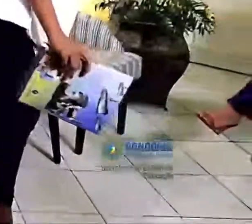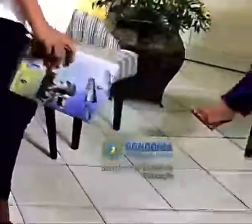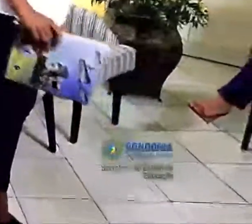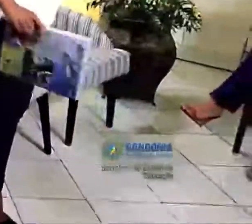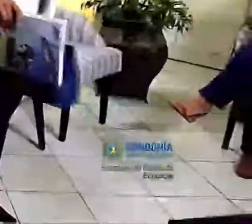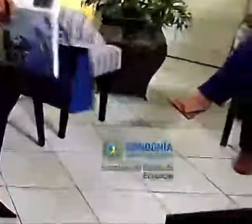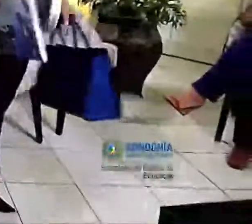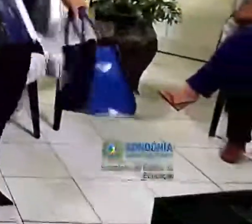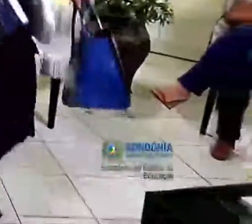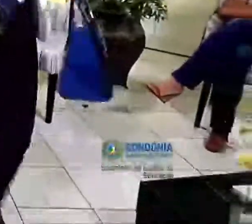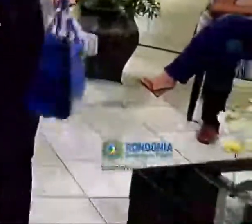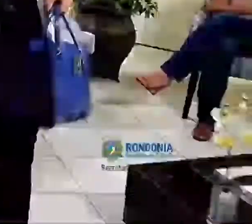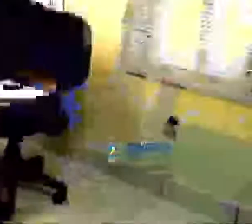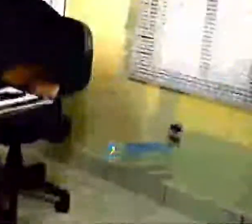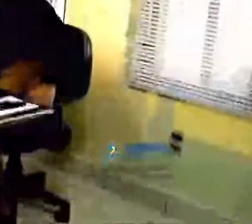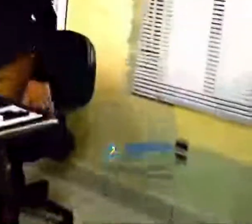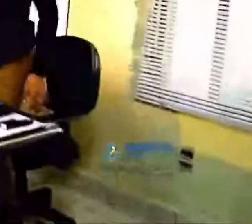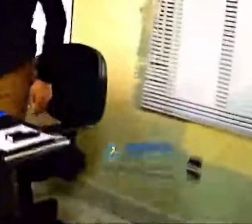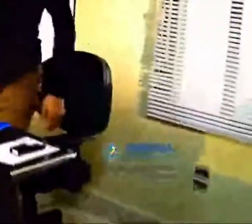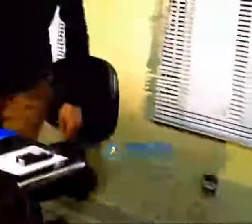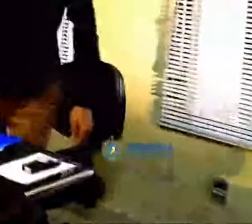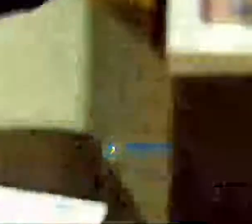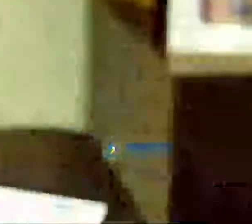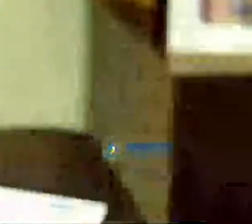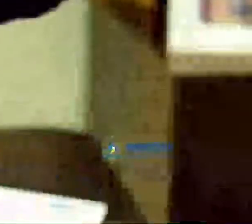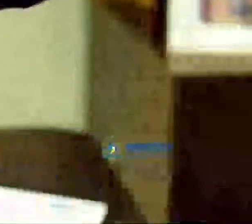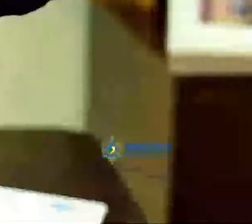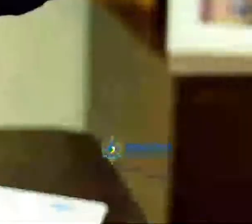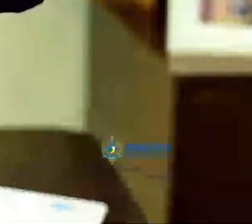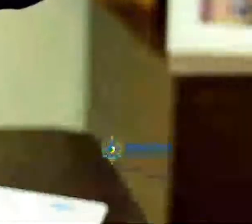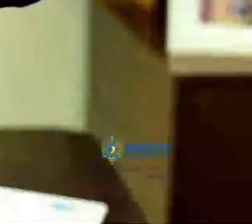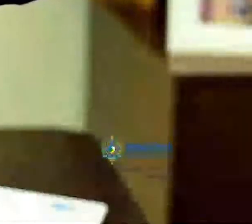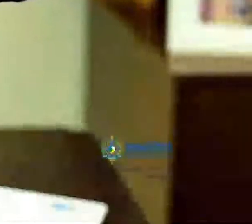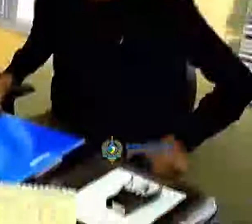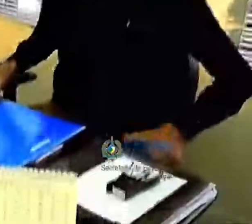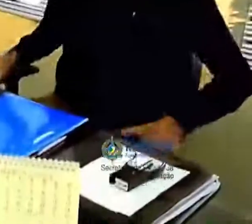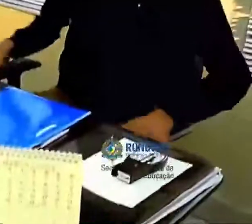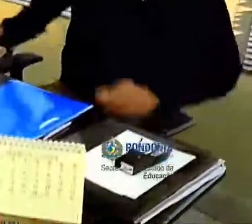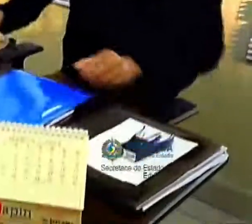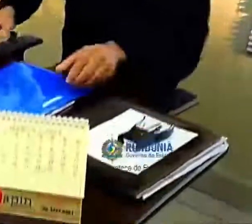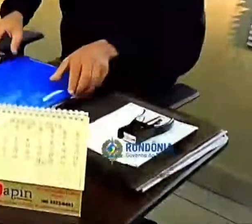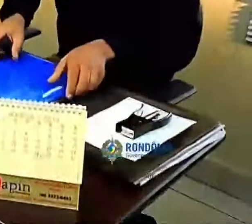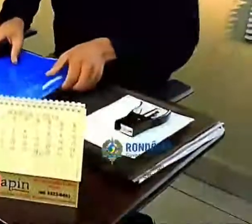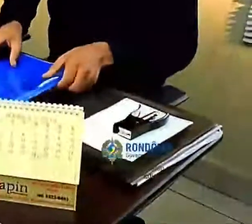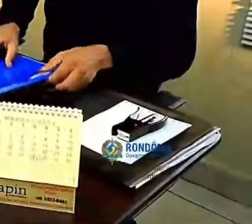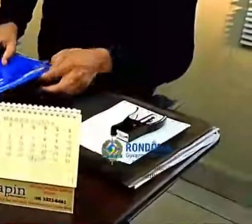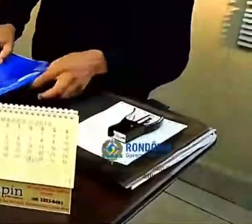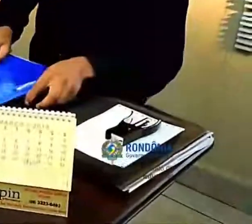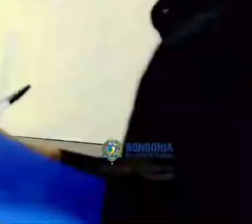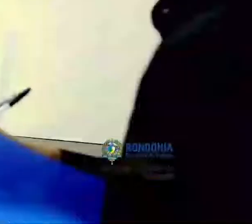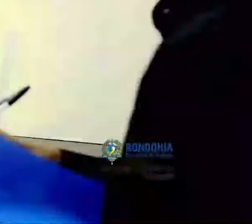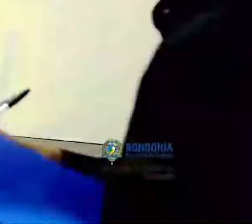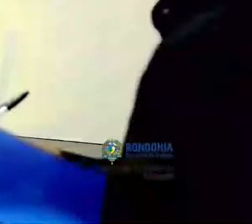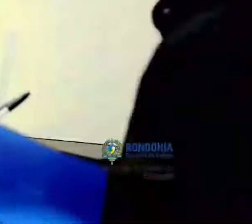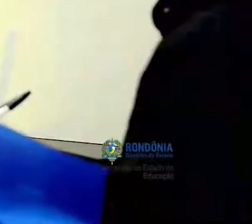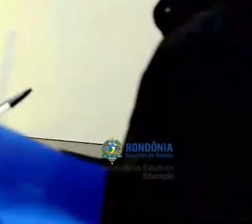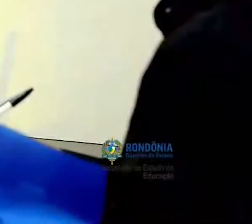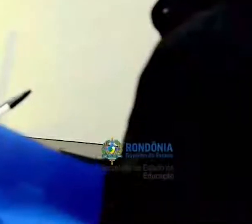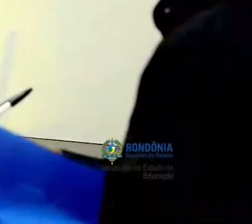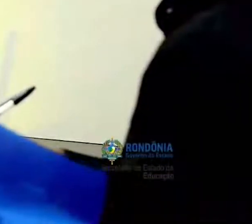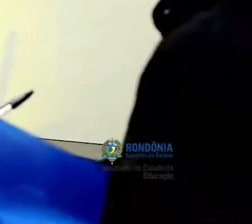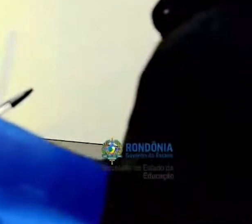e está arrasando na segurança. Logo na entrada, deu um aperto de mão seguro e confiante ao entrevistador e